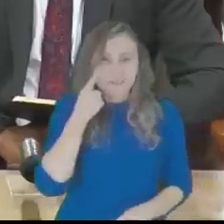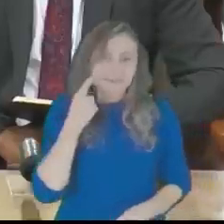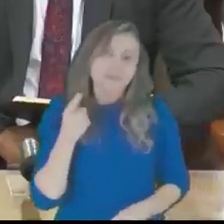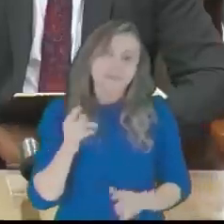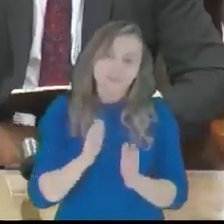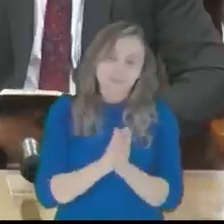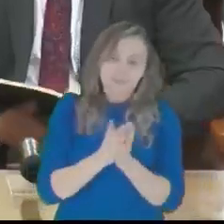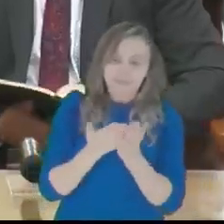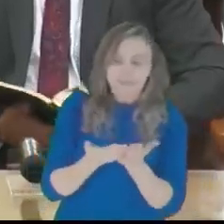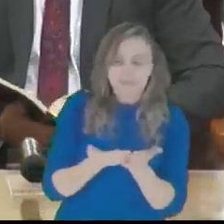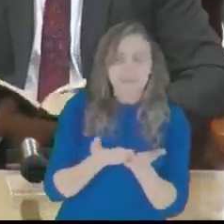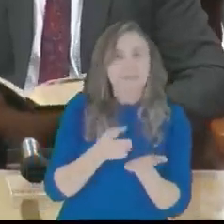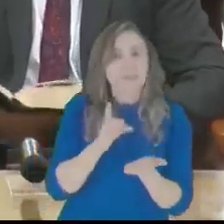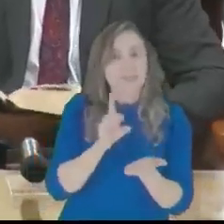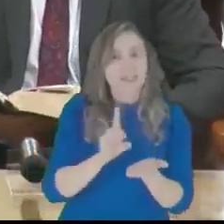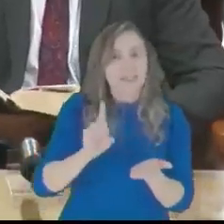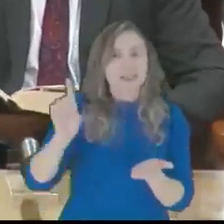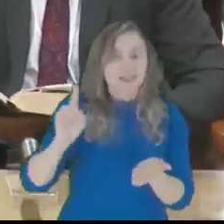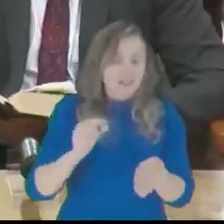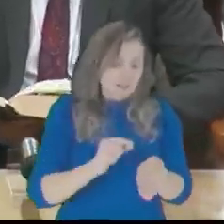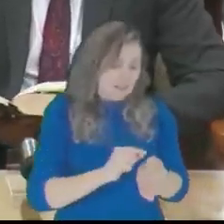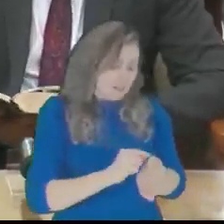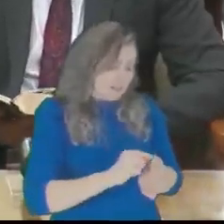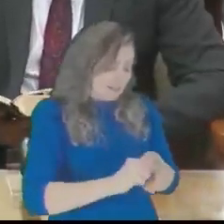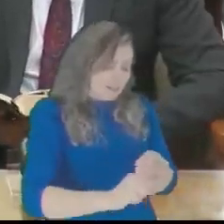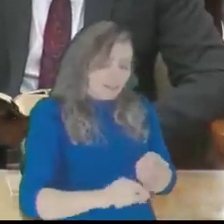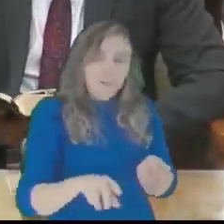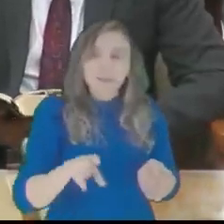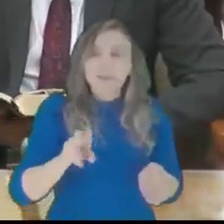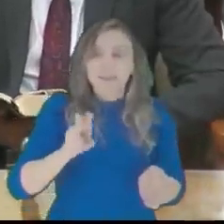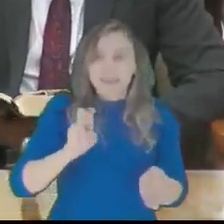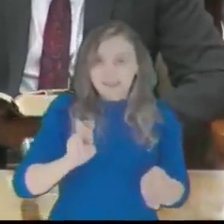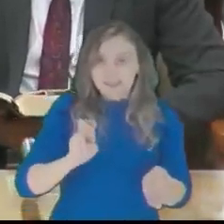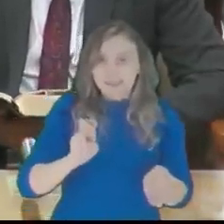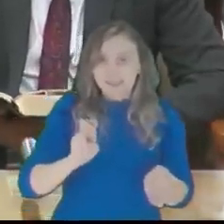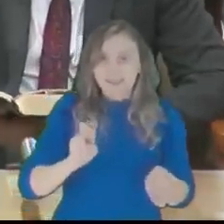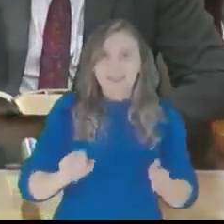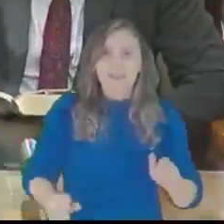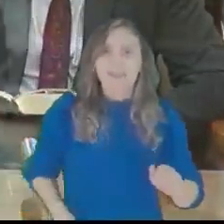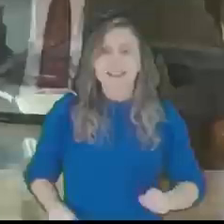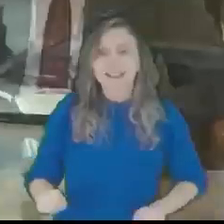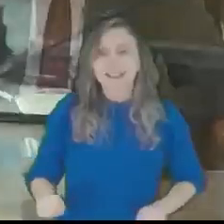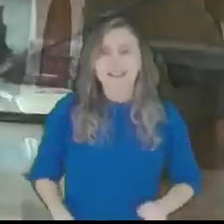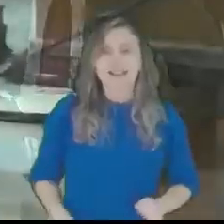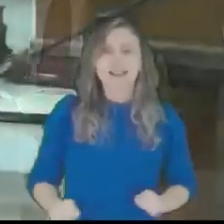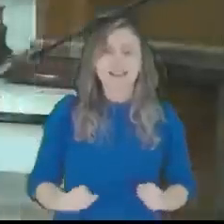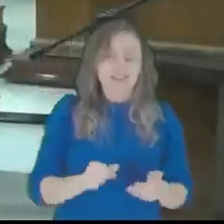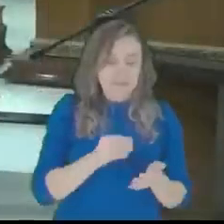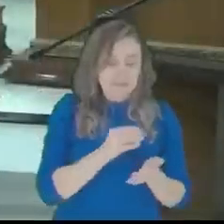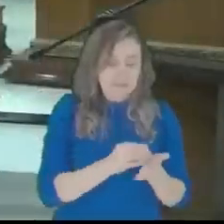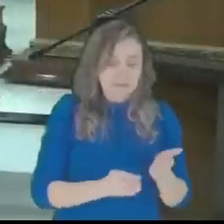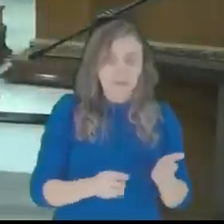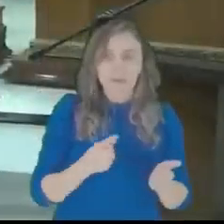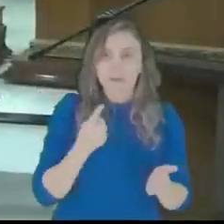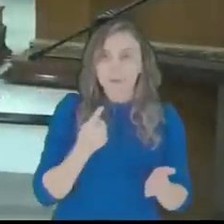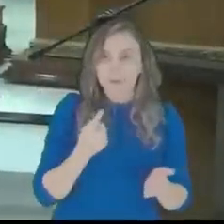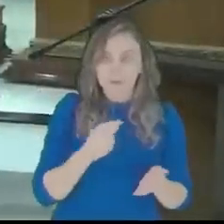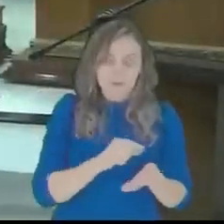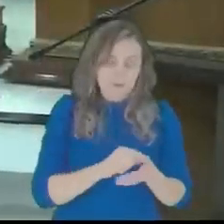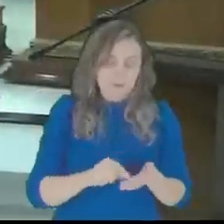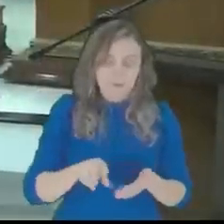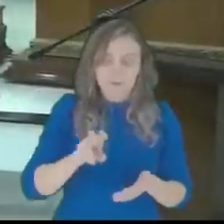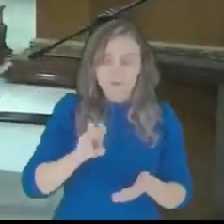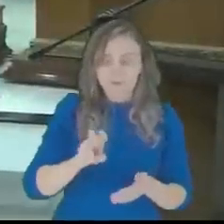Bíblia no versículo 5, Atos 1:5. Glória ao nome do Senhor.